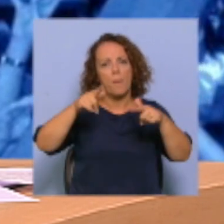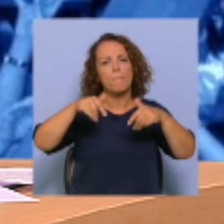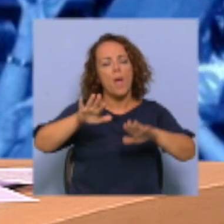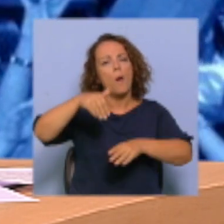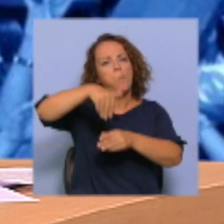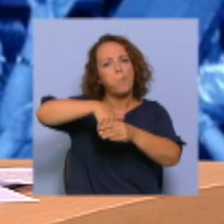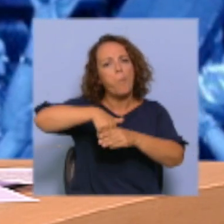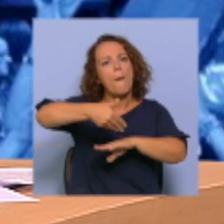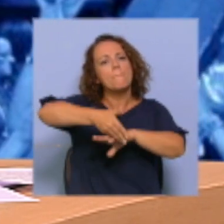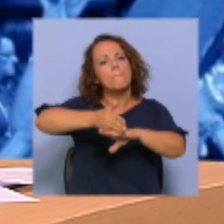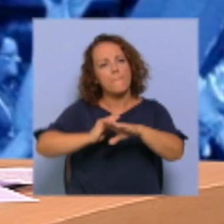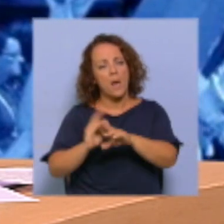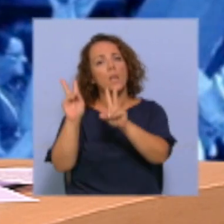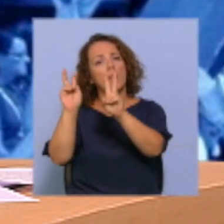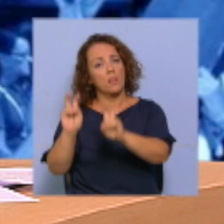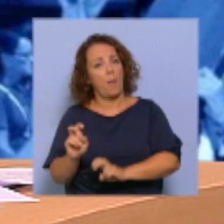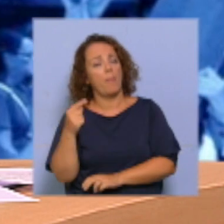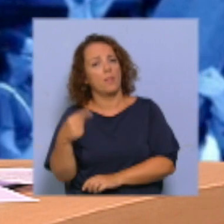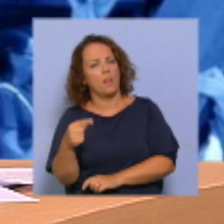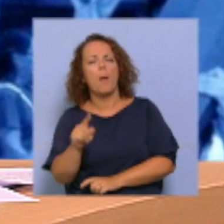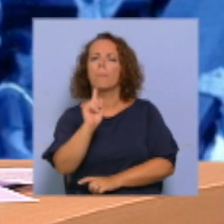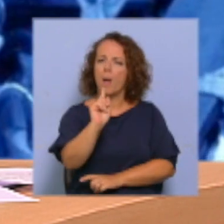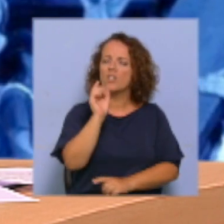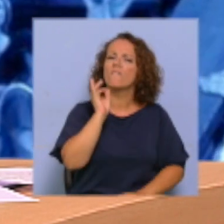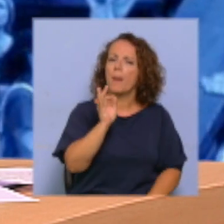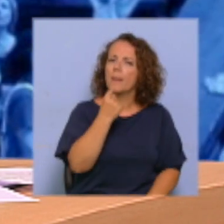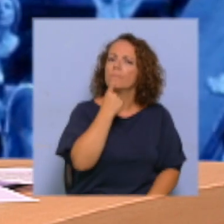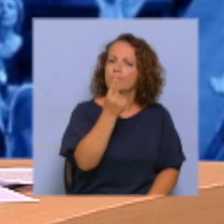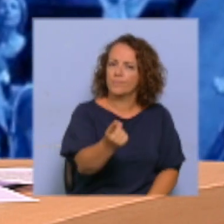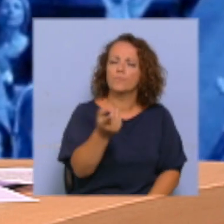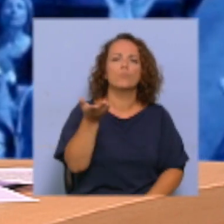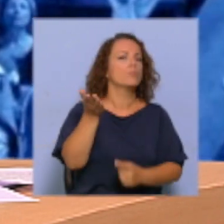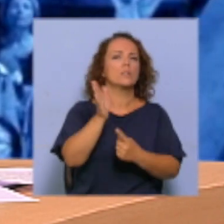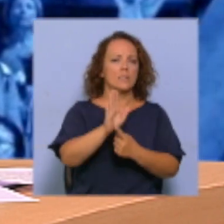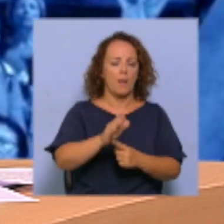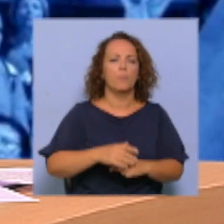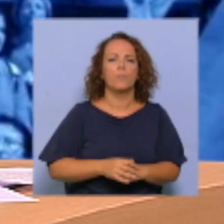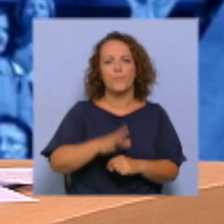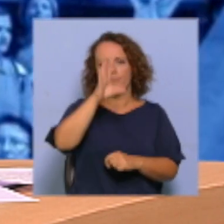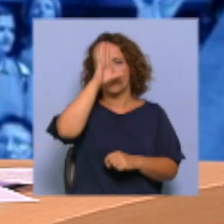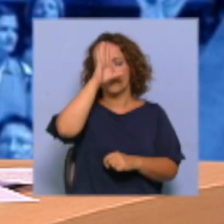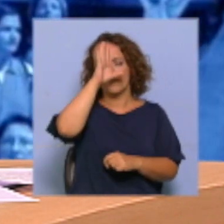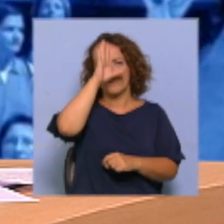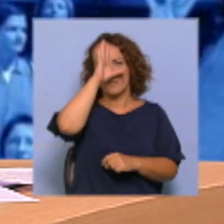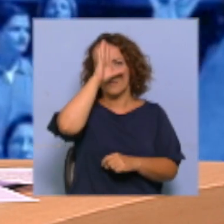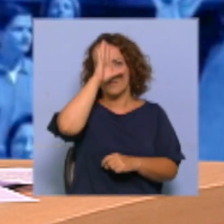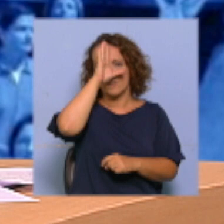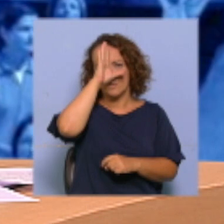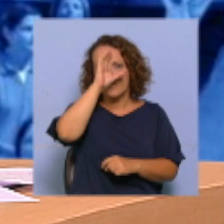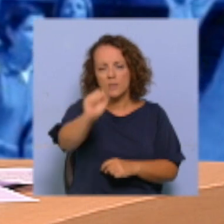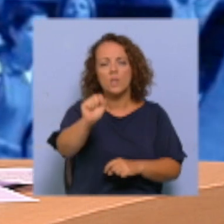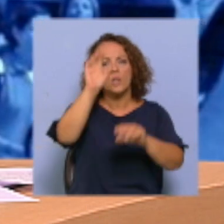parte com estes conteúdos, e vale a pena dizer que, por exemplo, nas normas do Ministério da